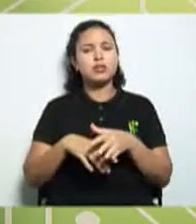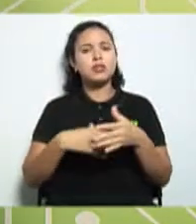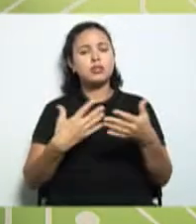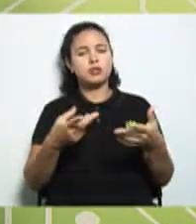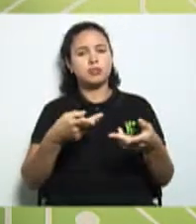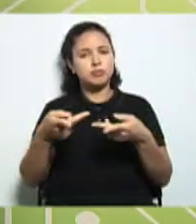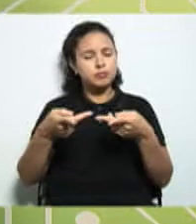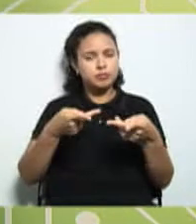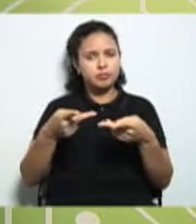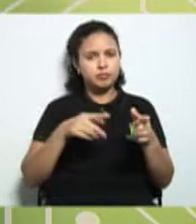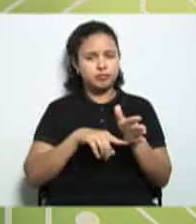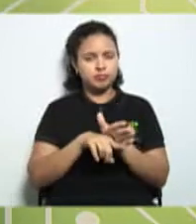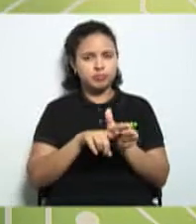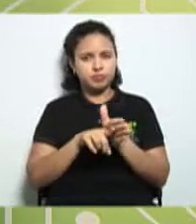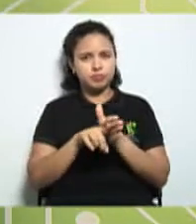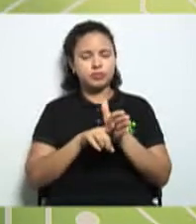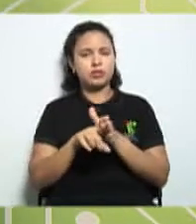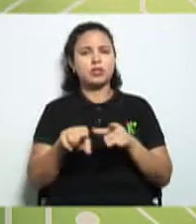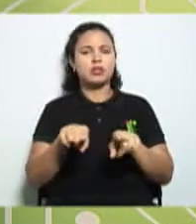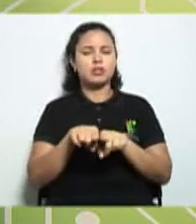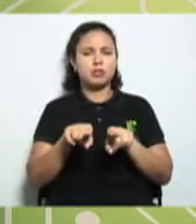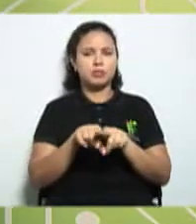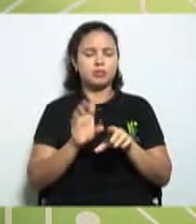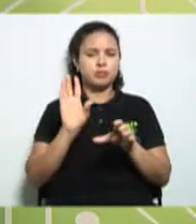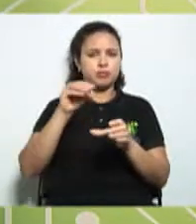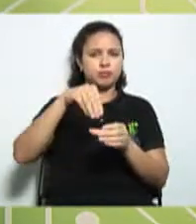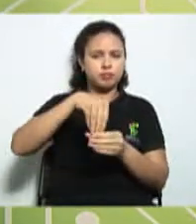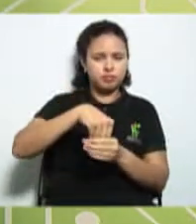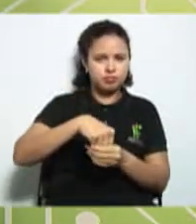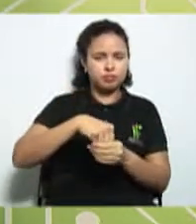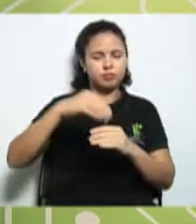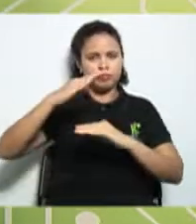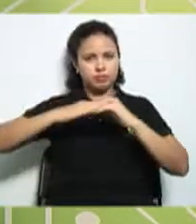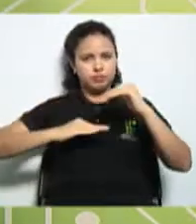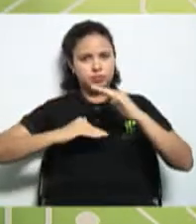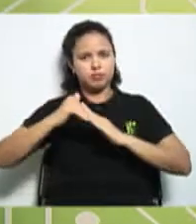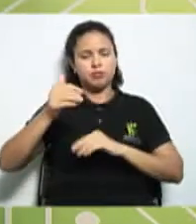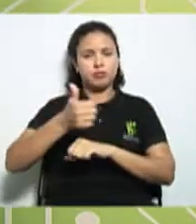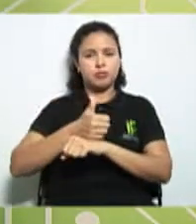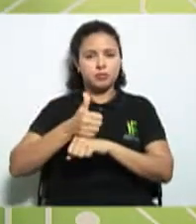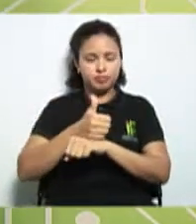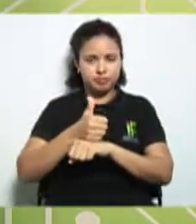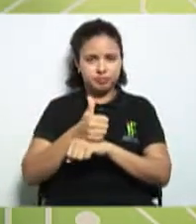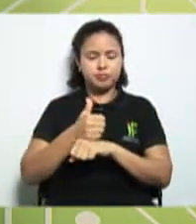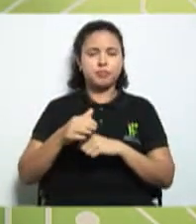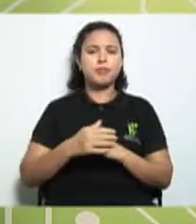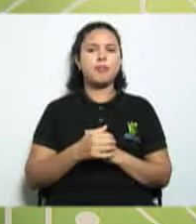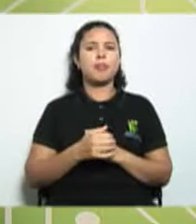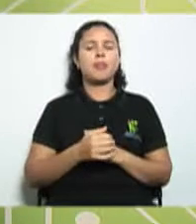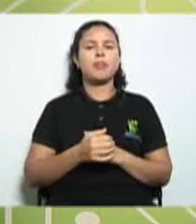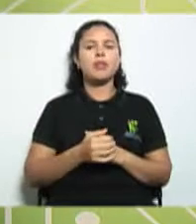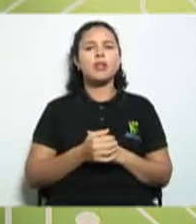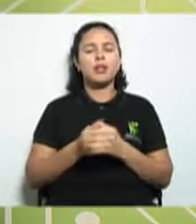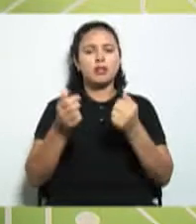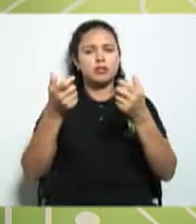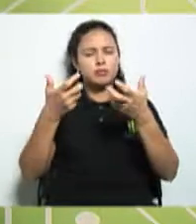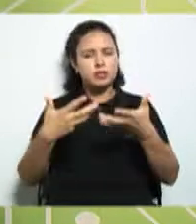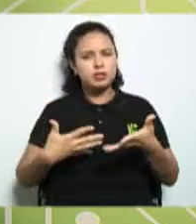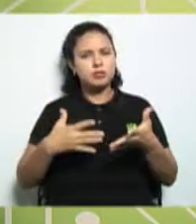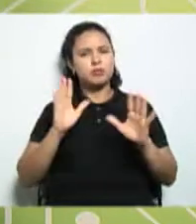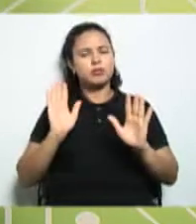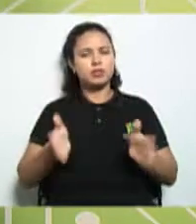de pesquisa, ele também faz parte da sua prática profissional. Falamos sobre